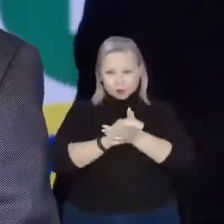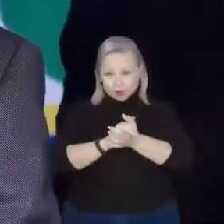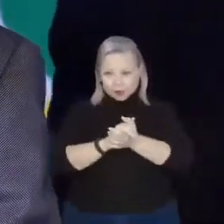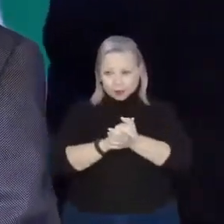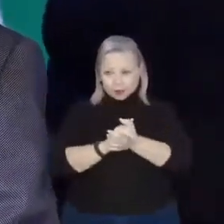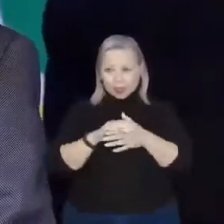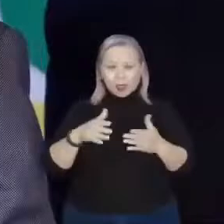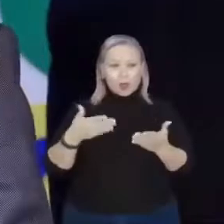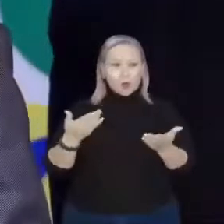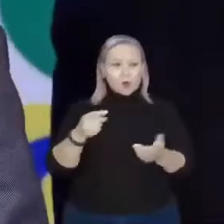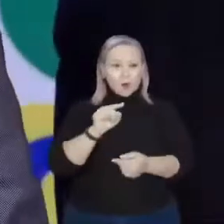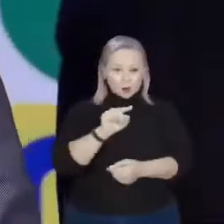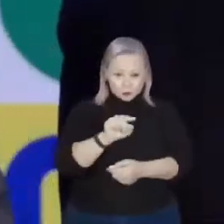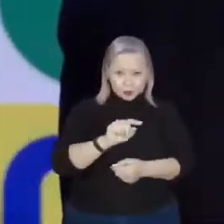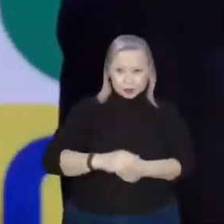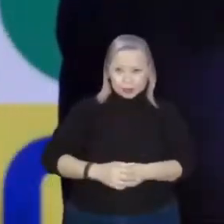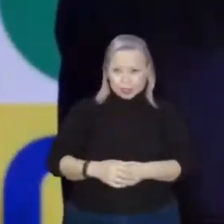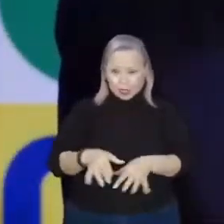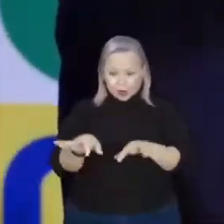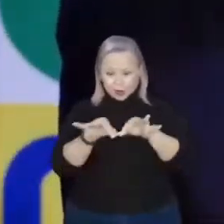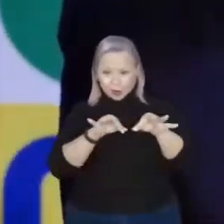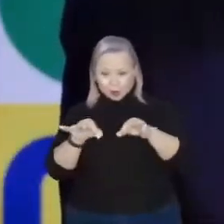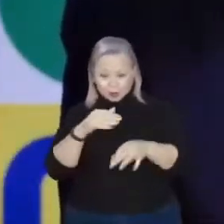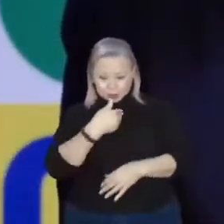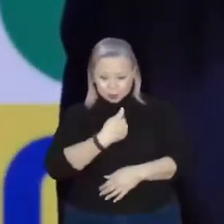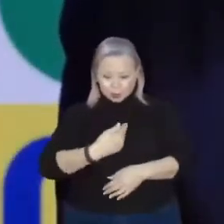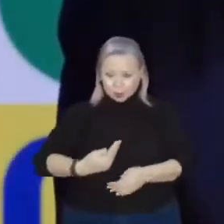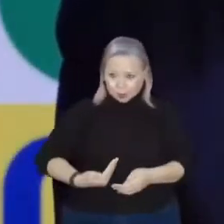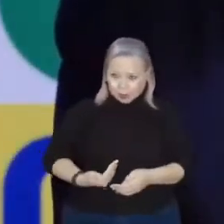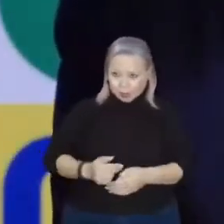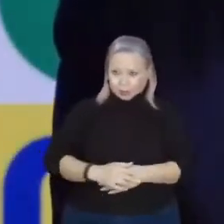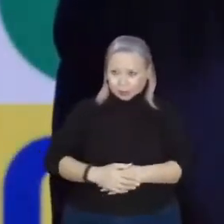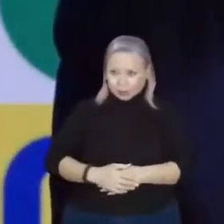você monta um governo,